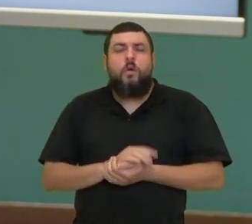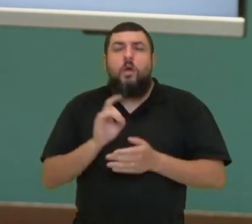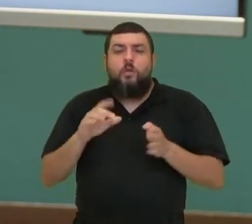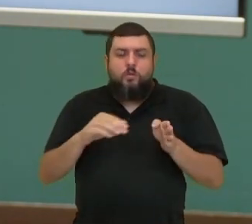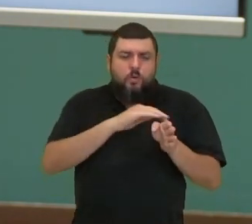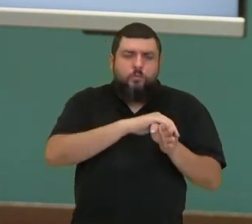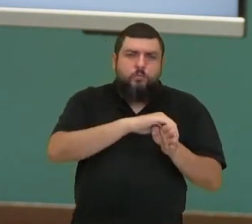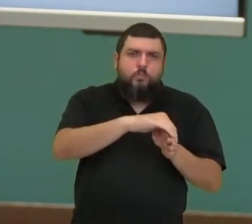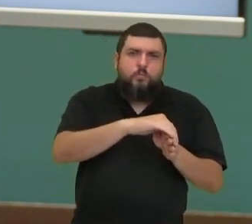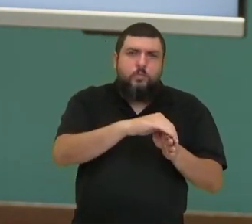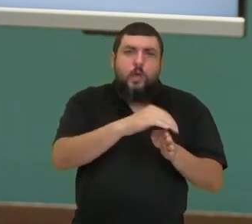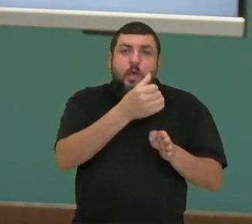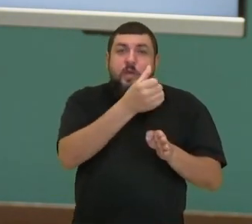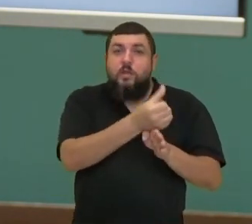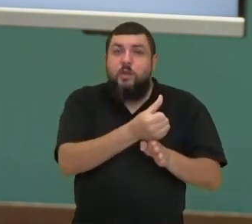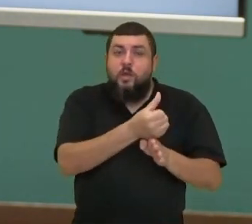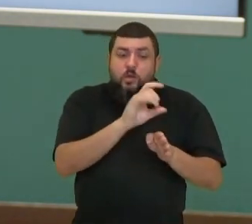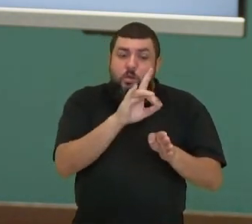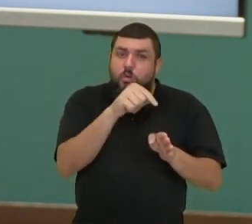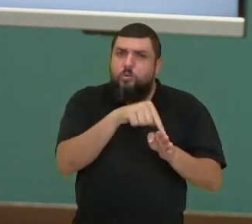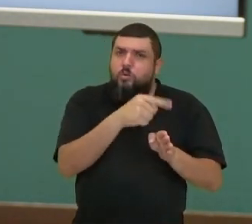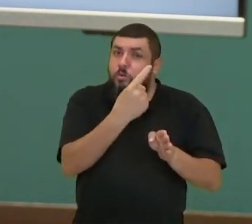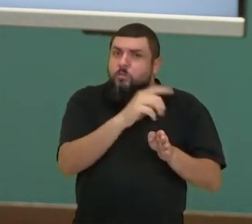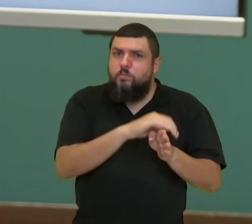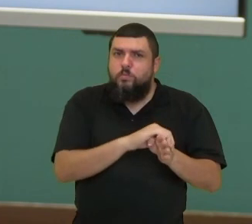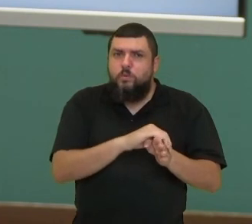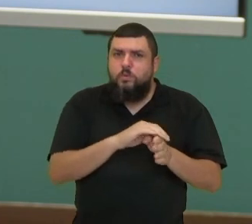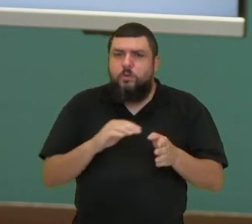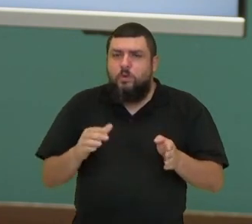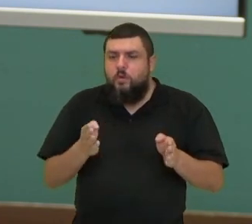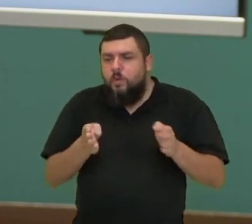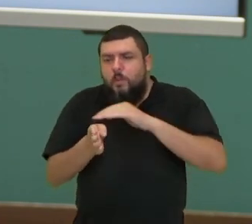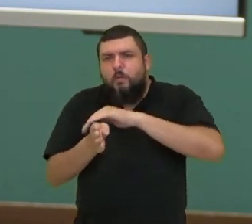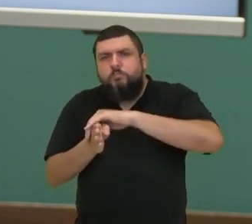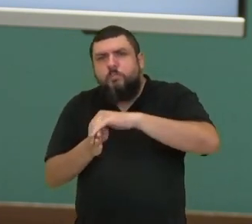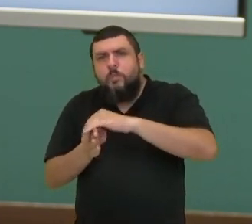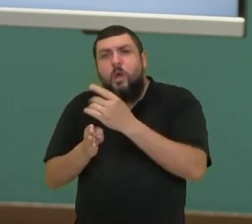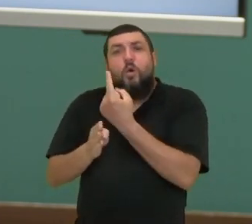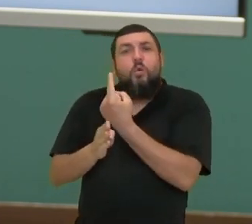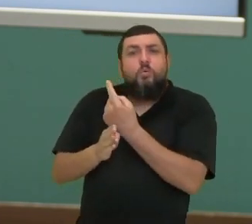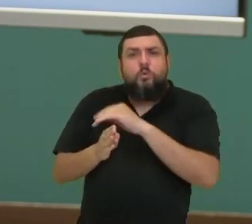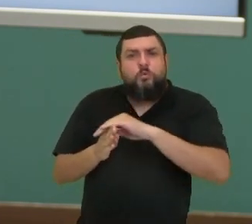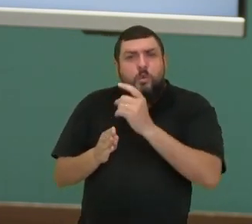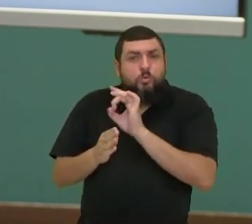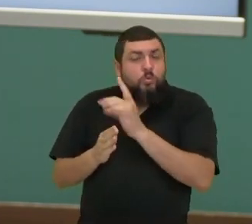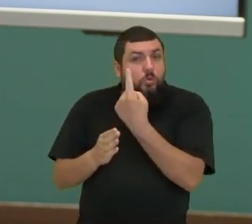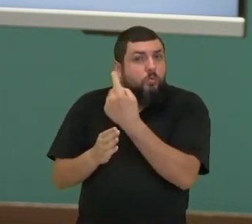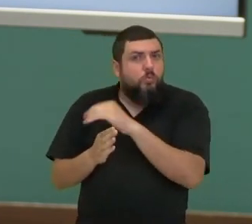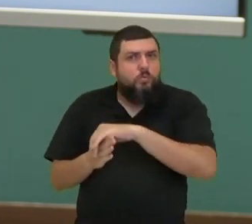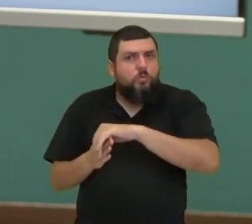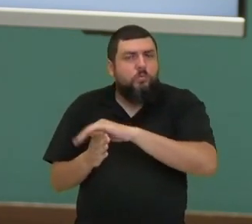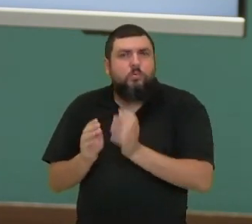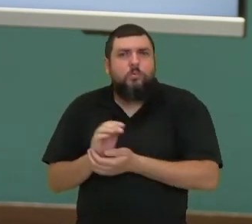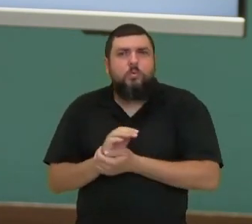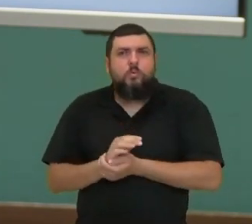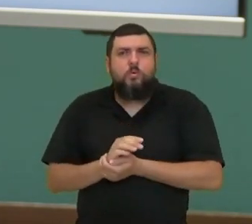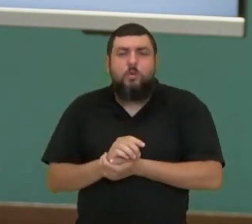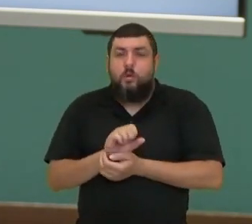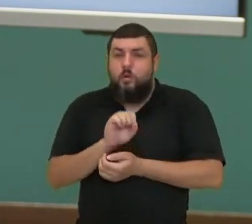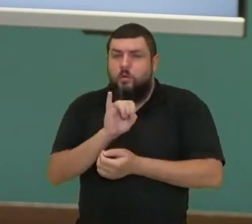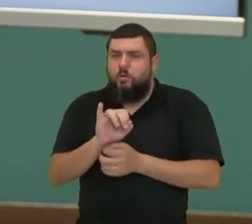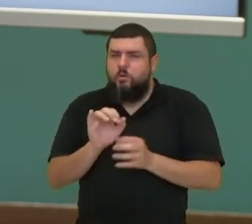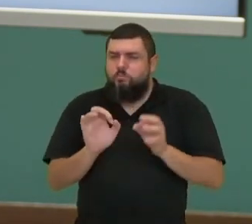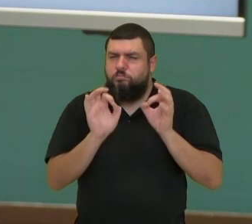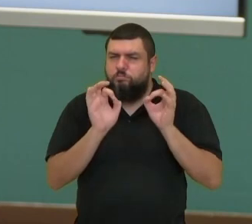face 6 e uma única face 1, a probabilidade, né, se for um dado